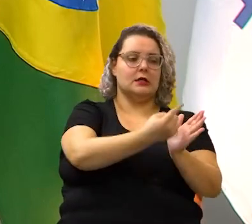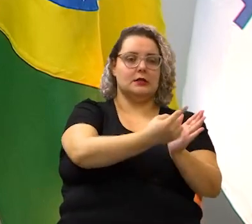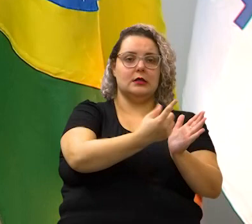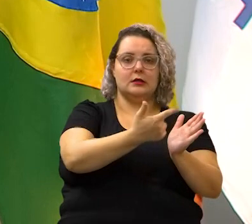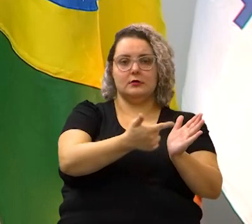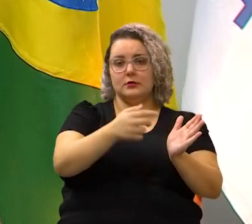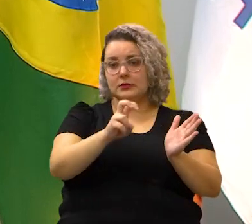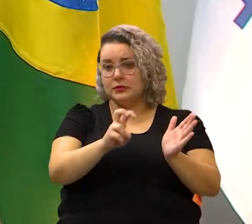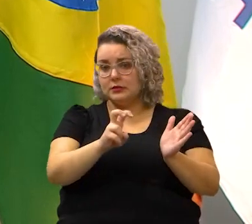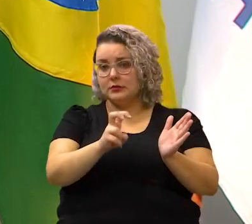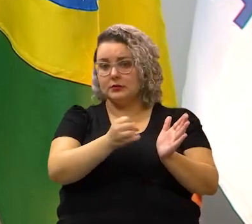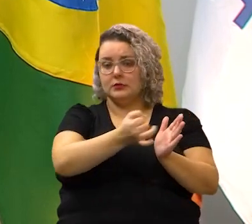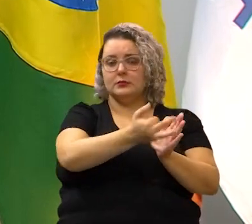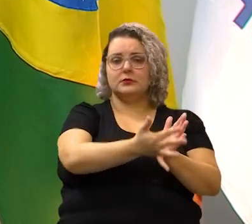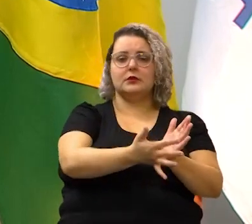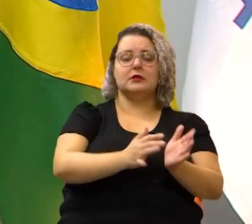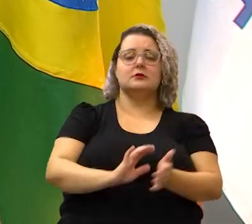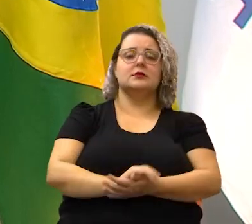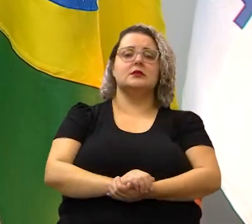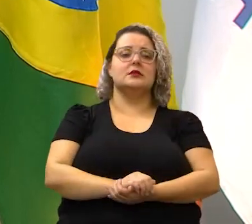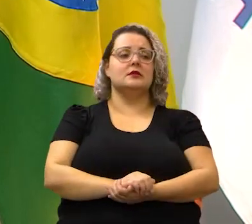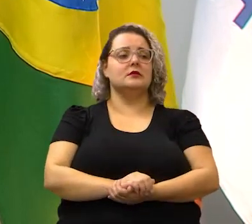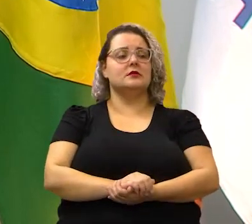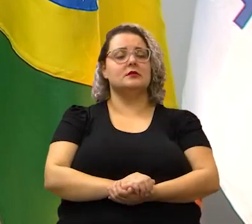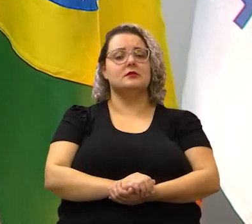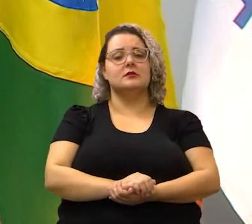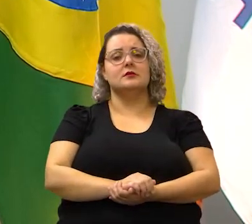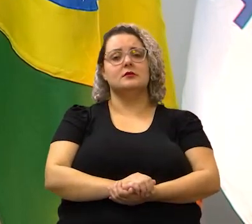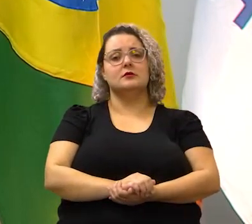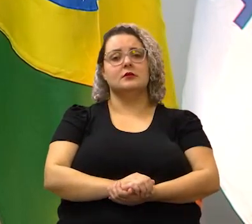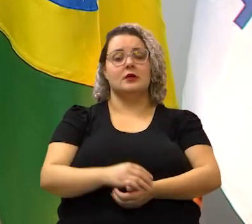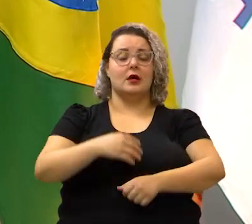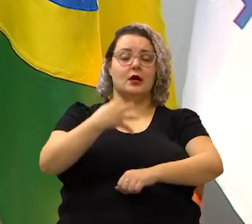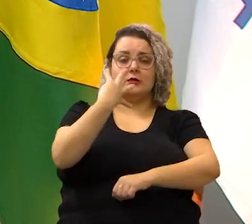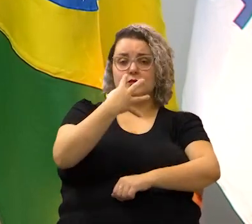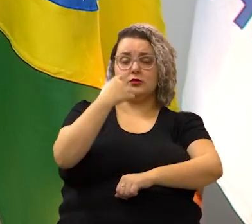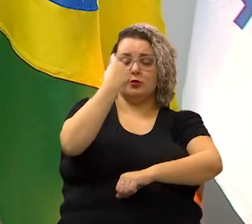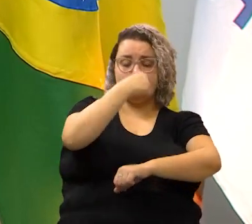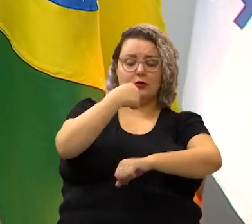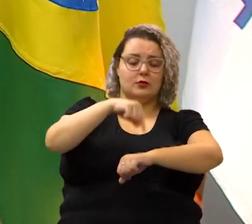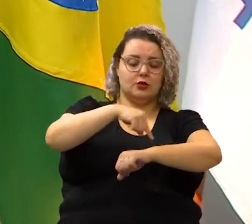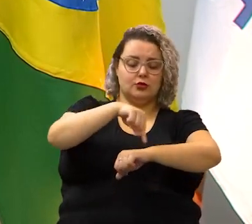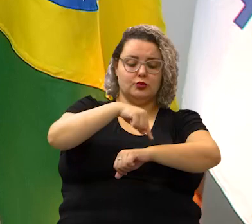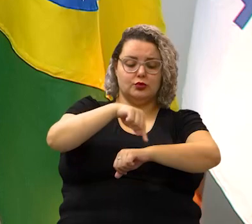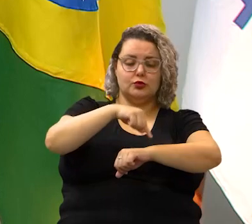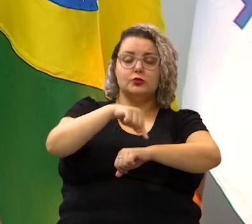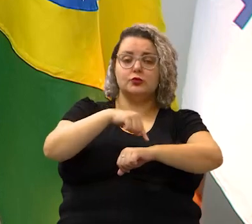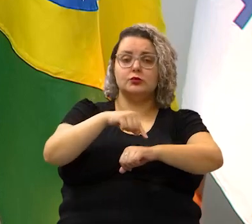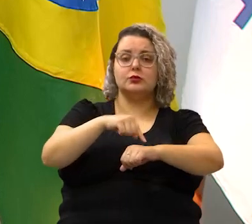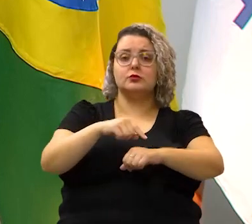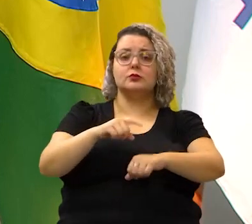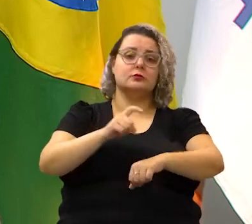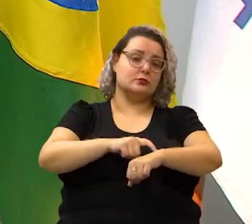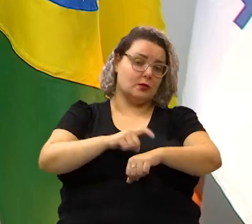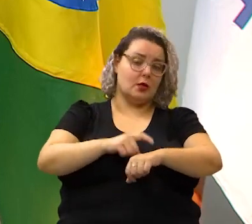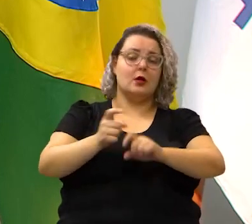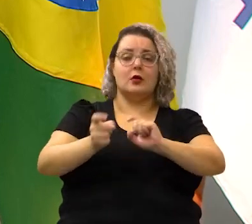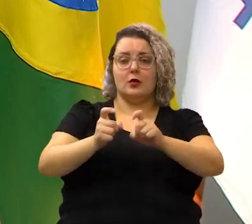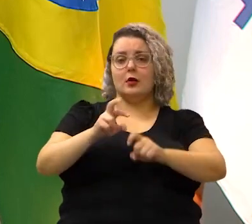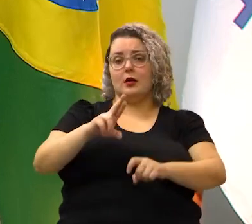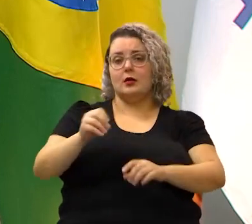125 páginas praticamente as quatro horas de duração do